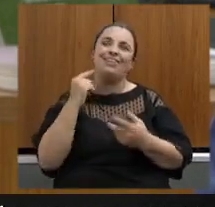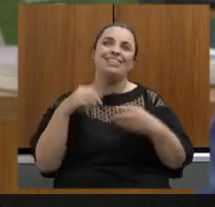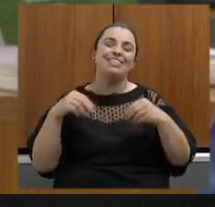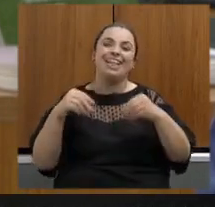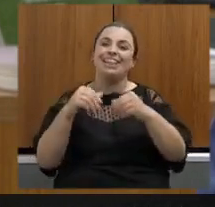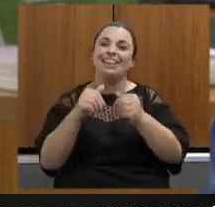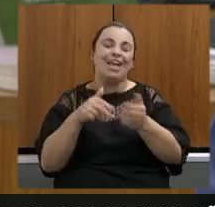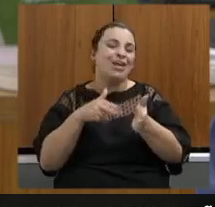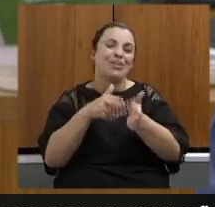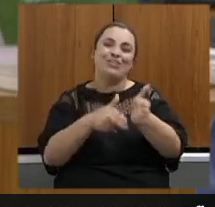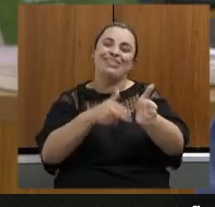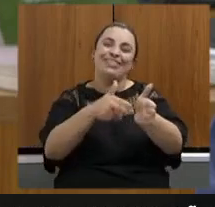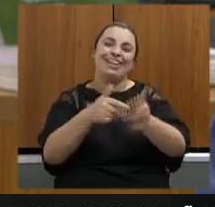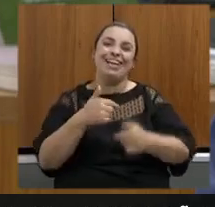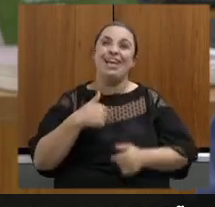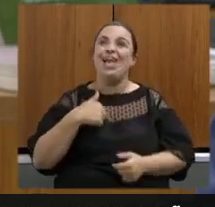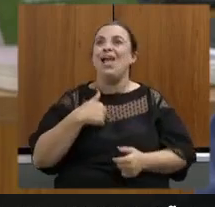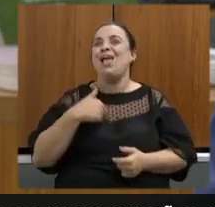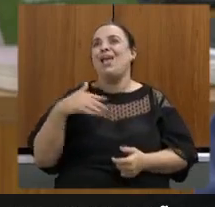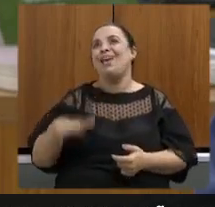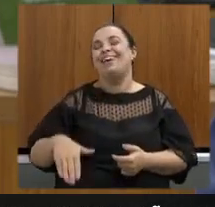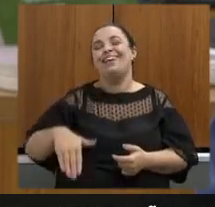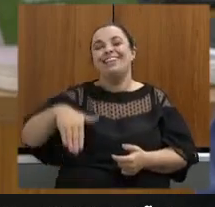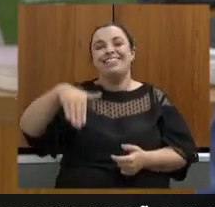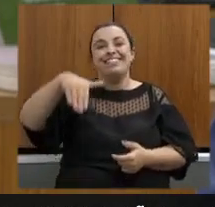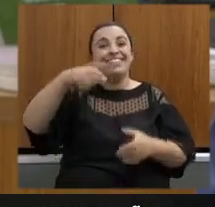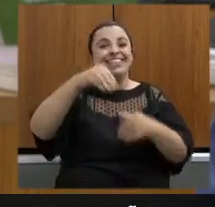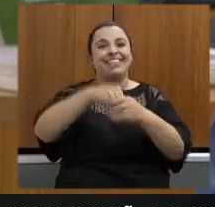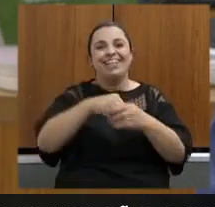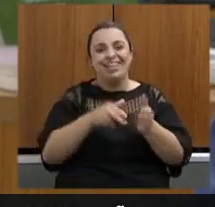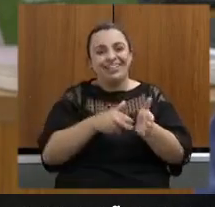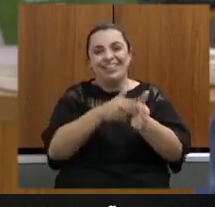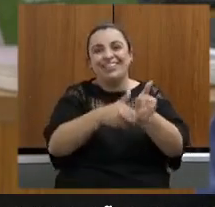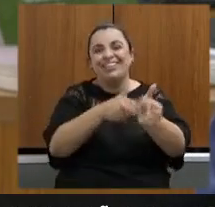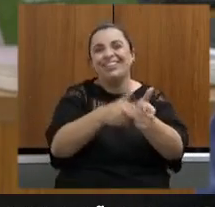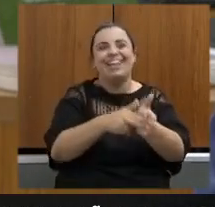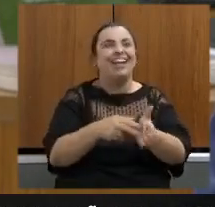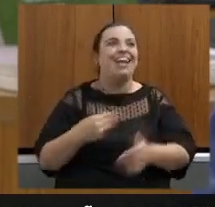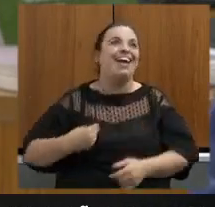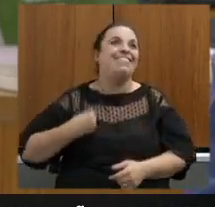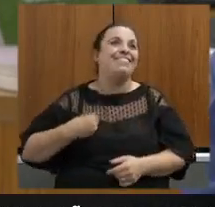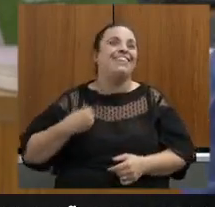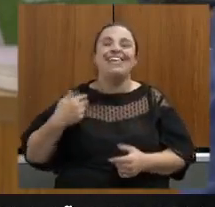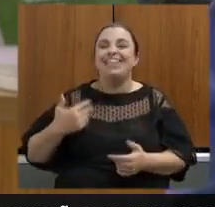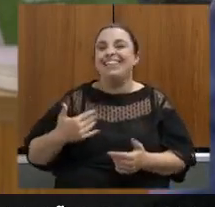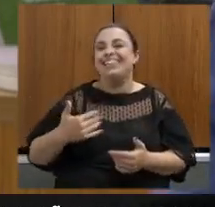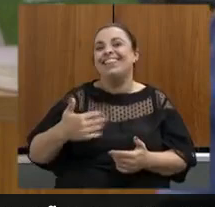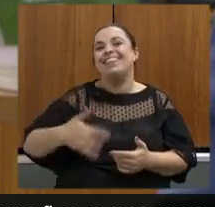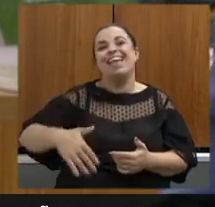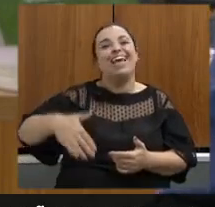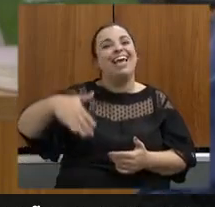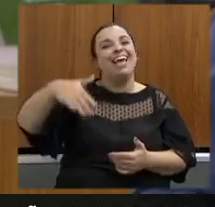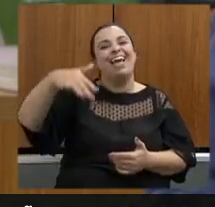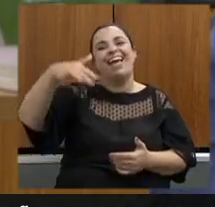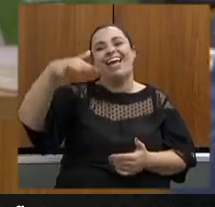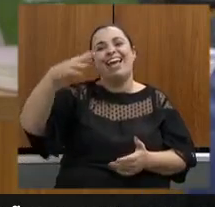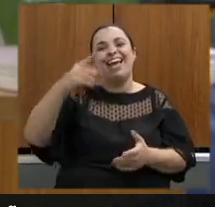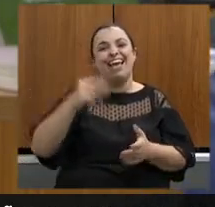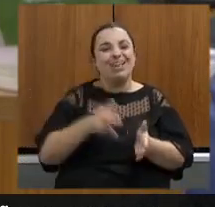eu que cresci dentro de um trem passei a vida toda andando de trem em Deputado Virgílio